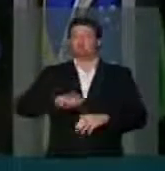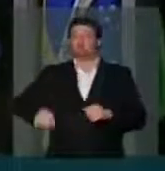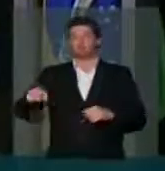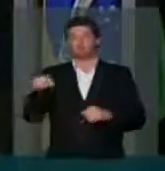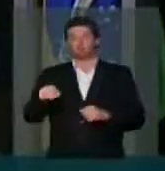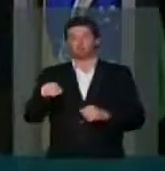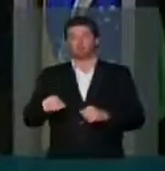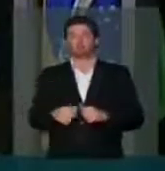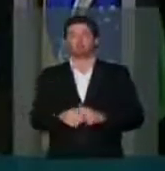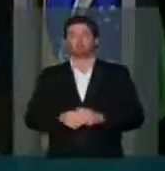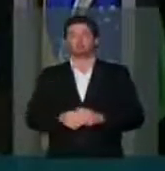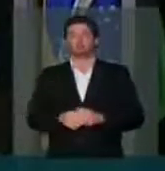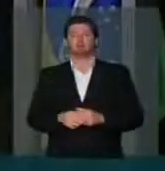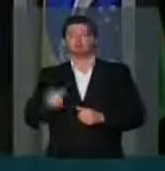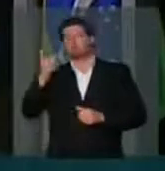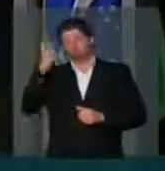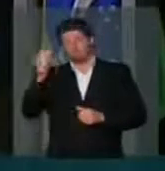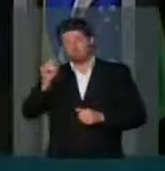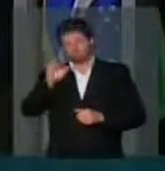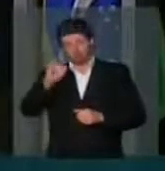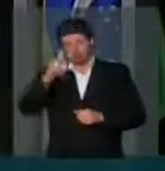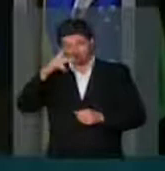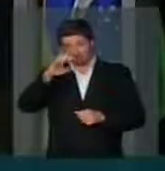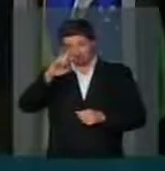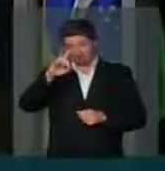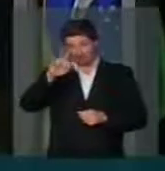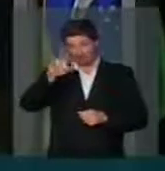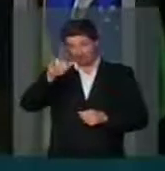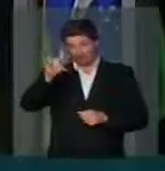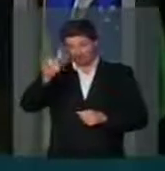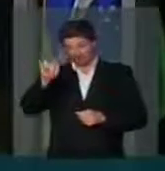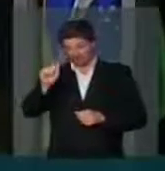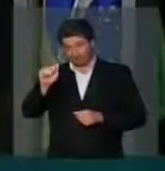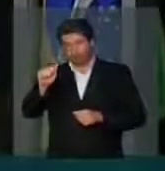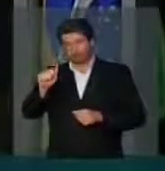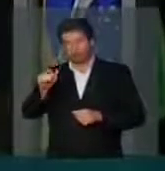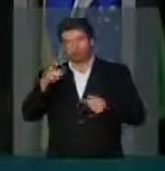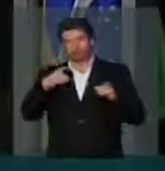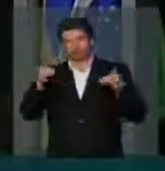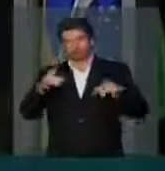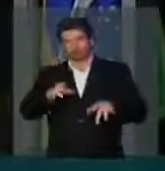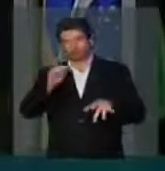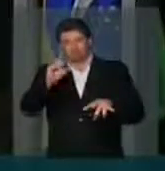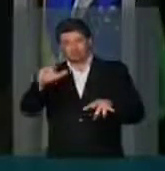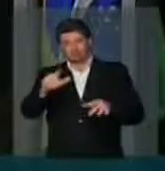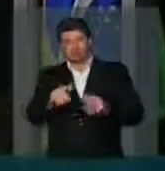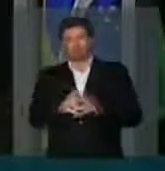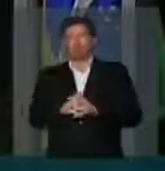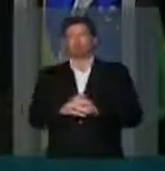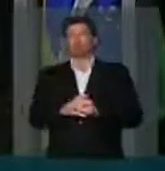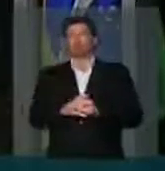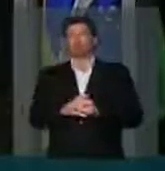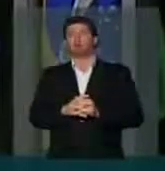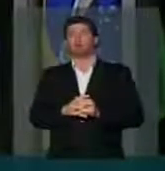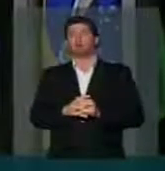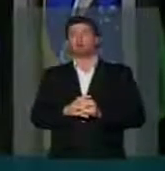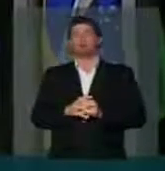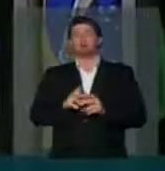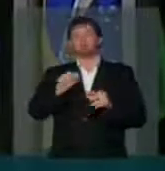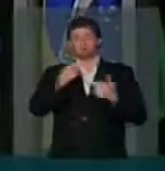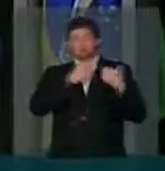essa questão para que, se houve pedaladas, houve renúncia fiscal, houve falta de